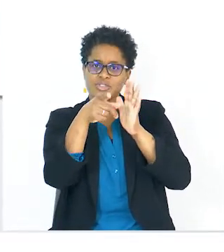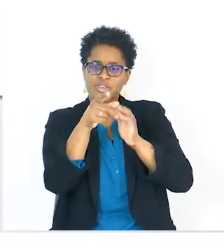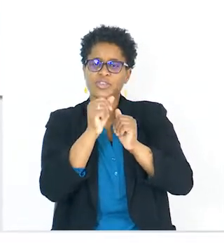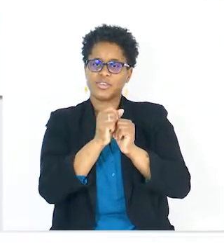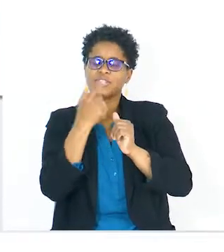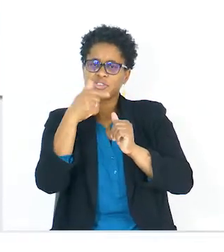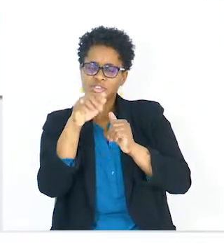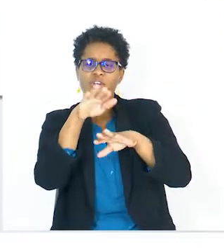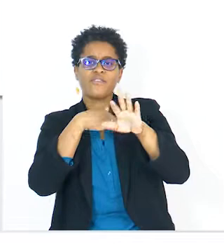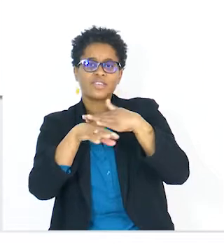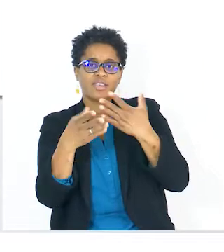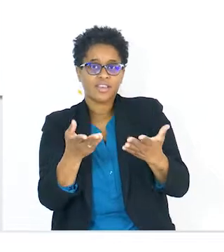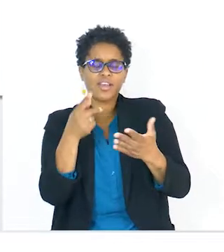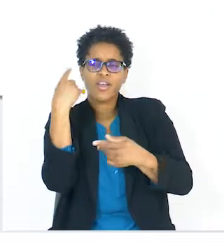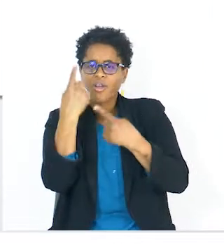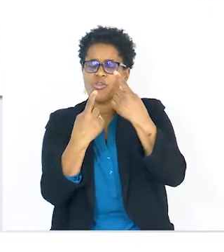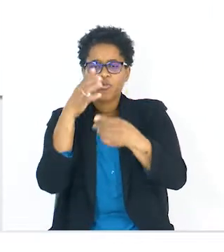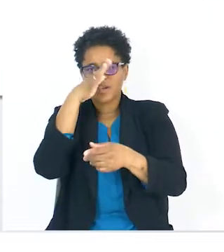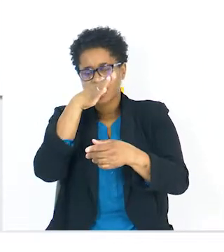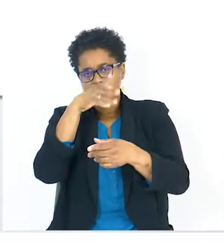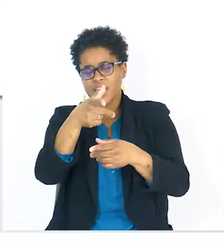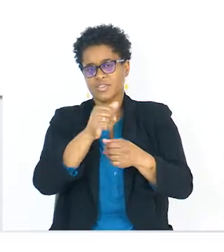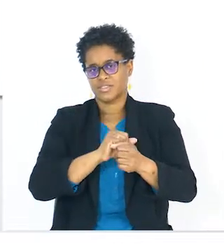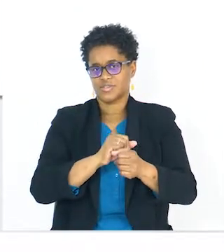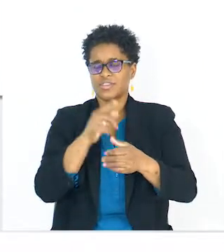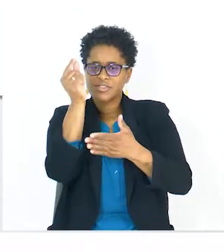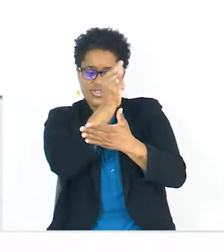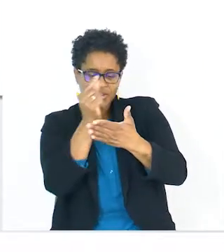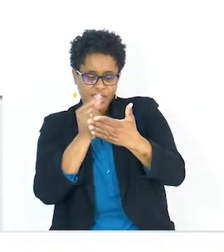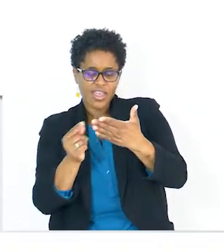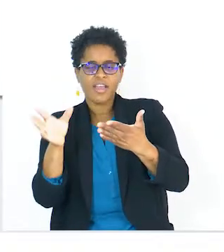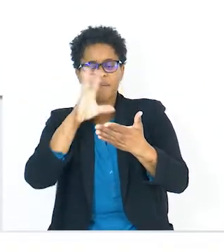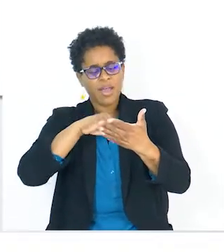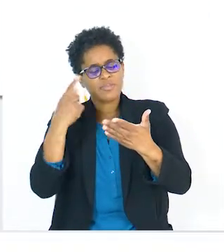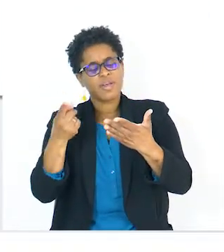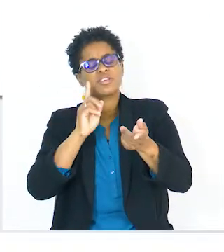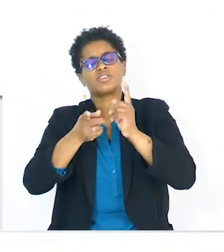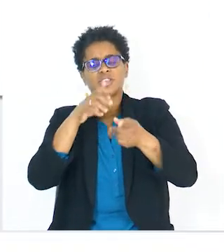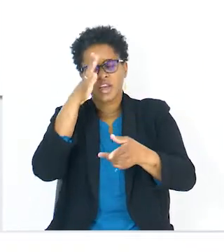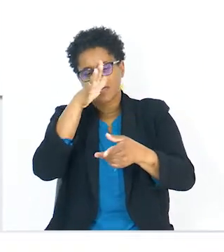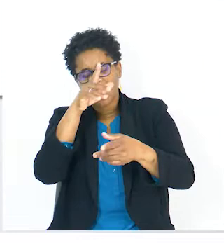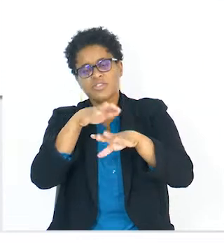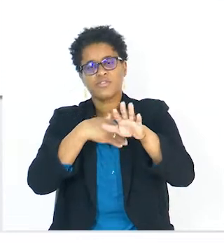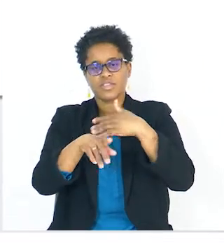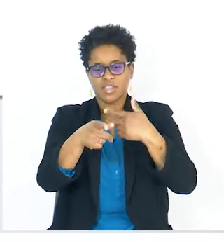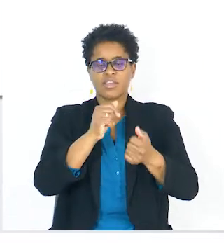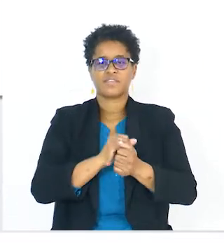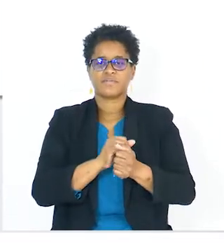figura. Estão a fazer algumas atividades. Desenhar, mas que atividades estão a